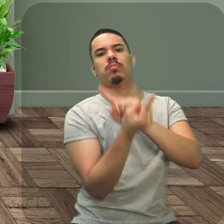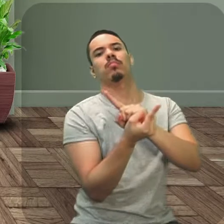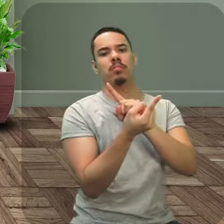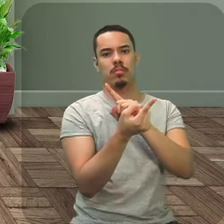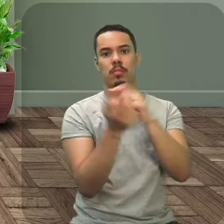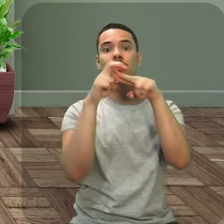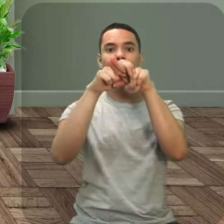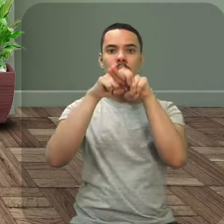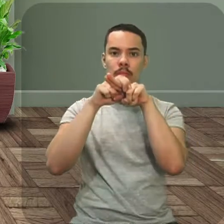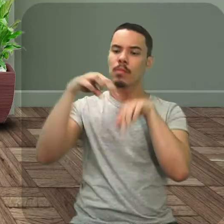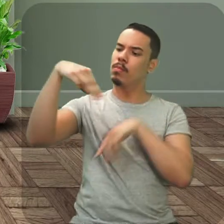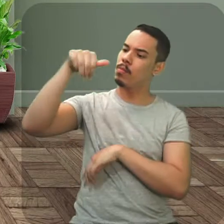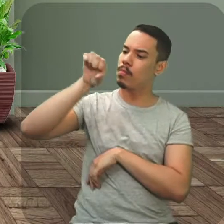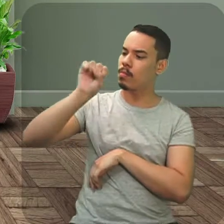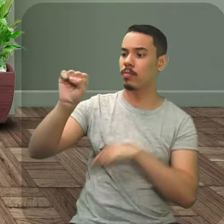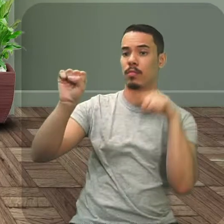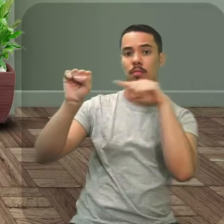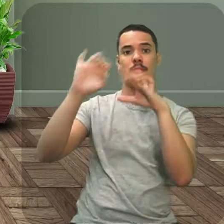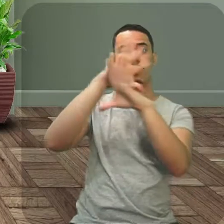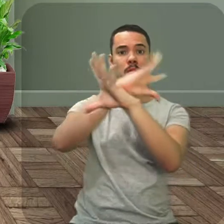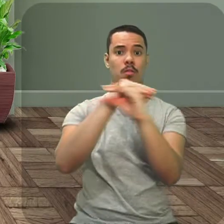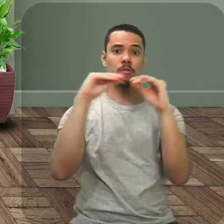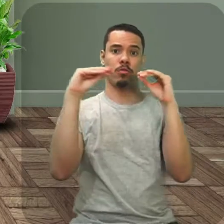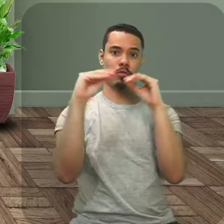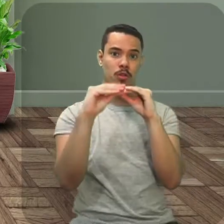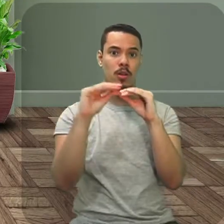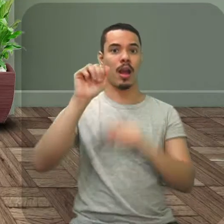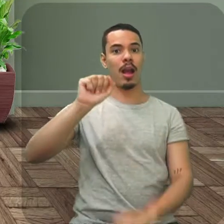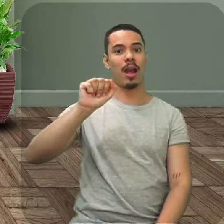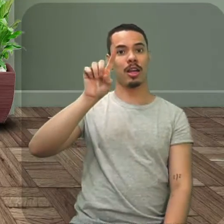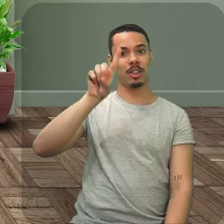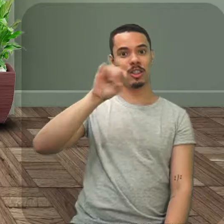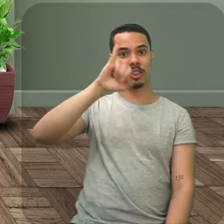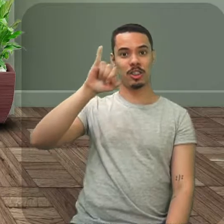Então esse mais é uma conjunção adversativa